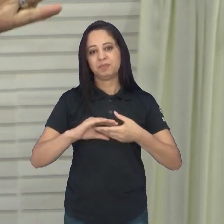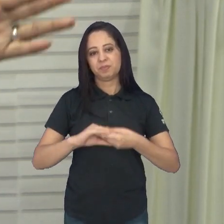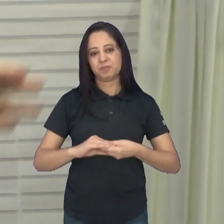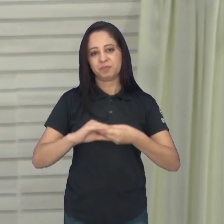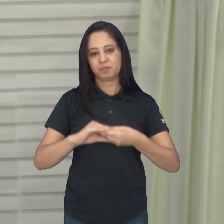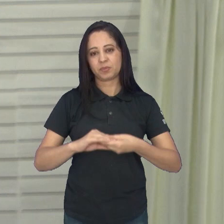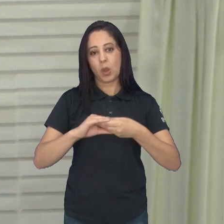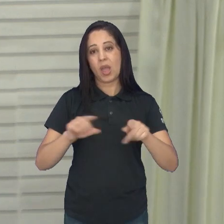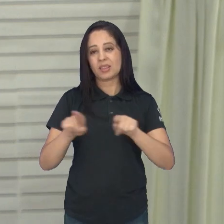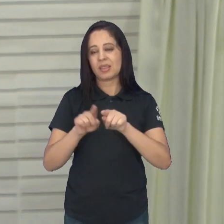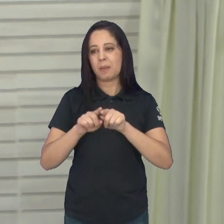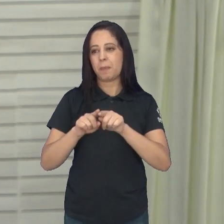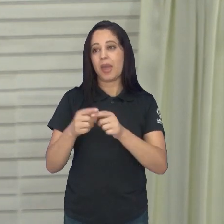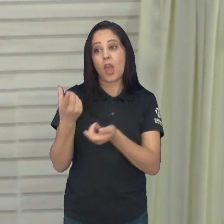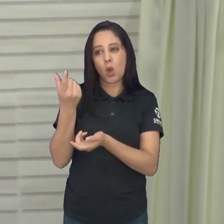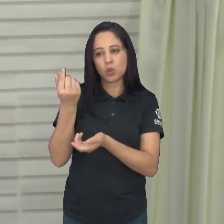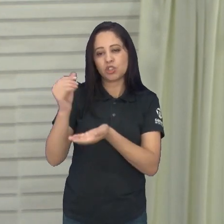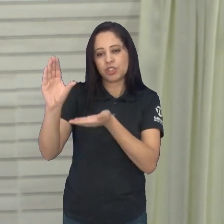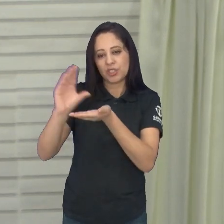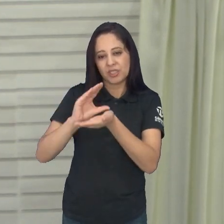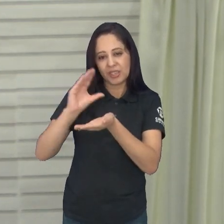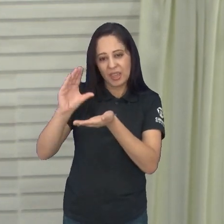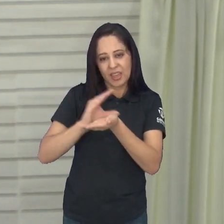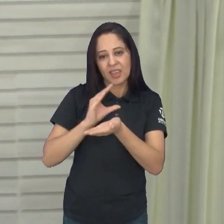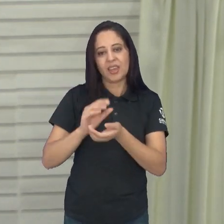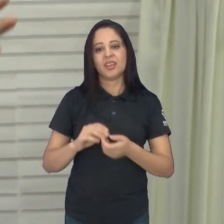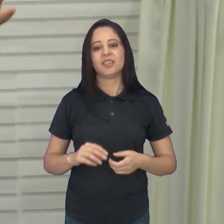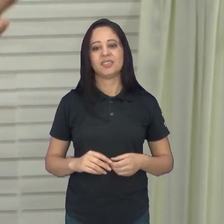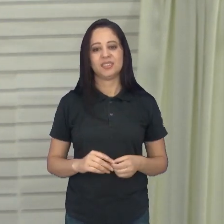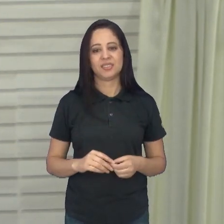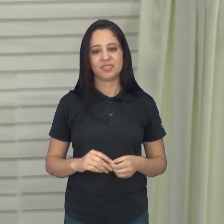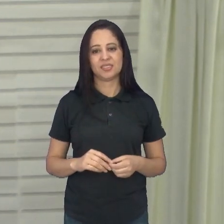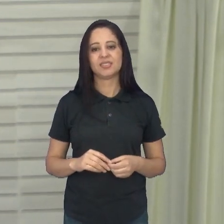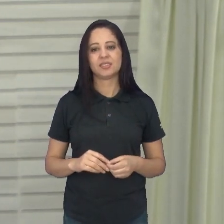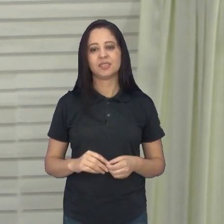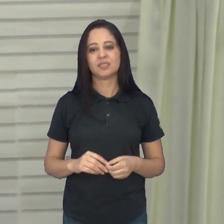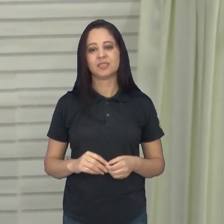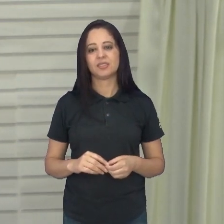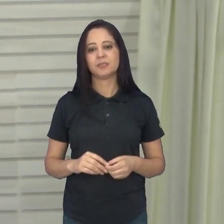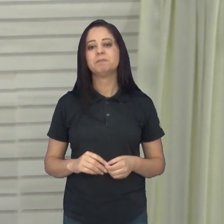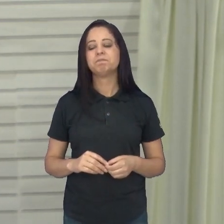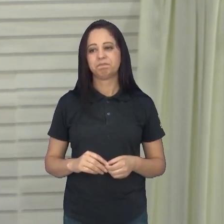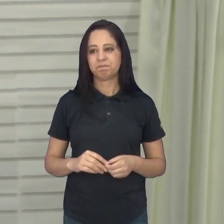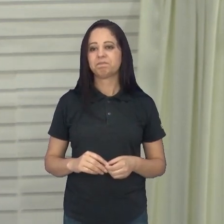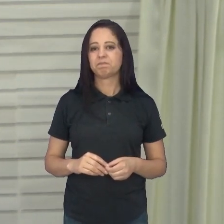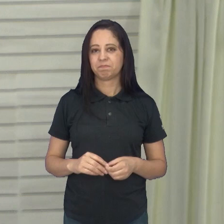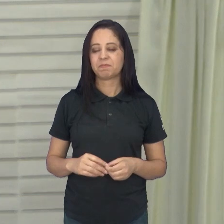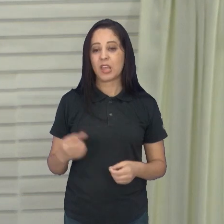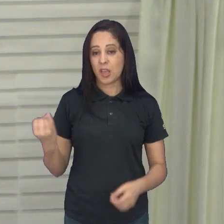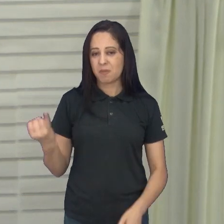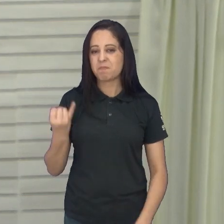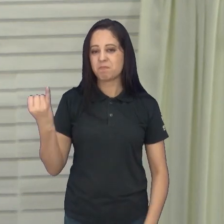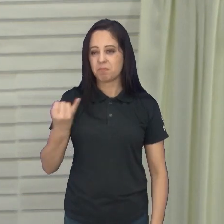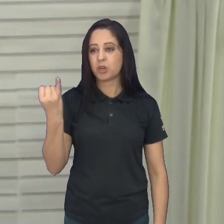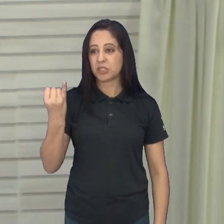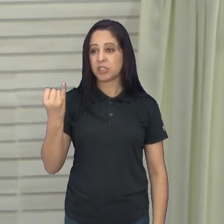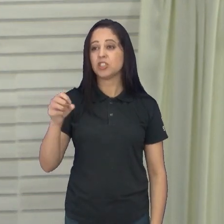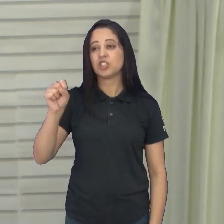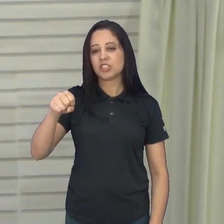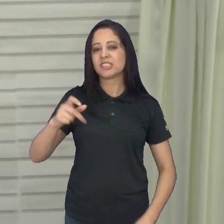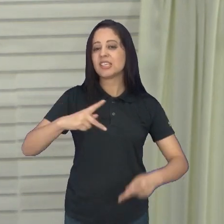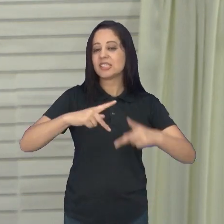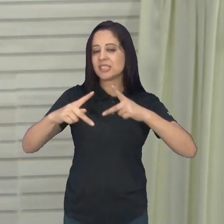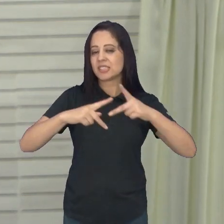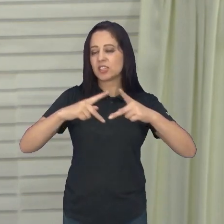pelas emendas que está fazendo, e dizer para você que é importante São José